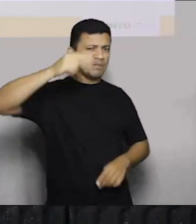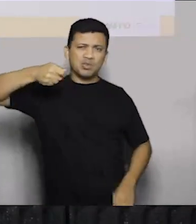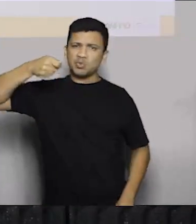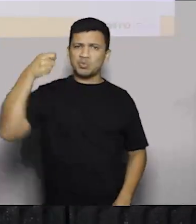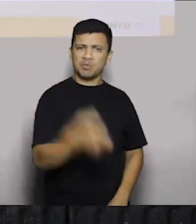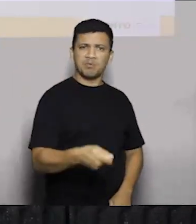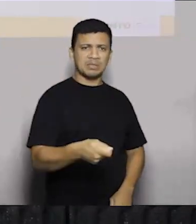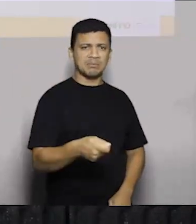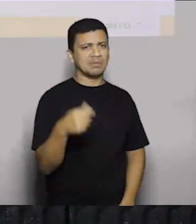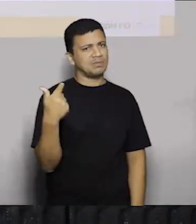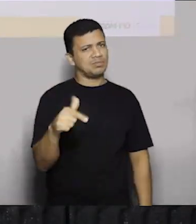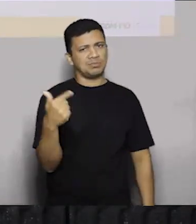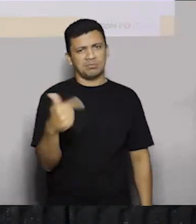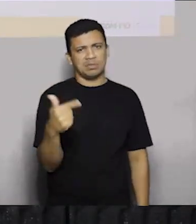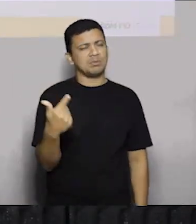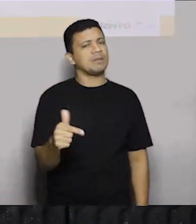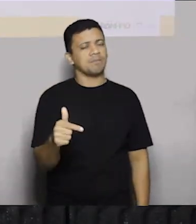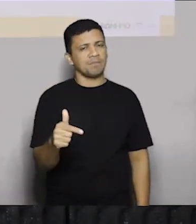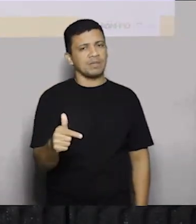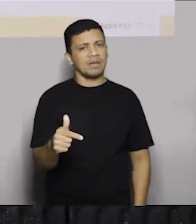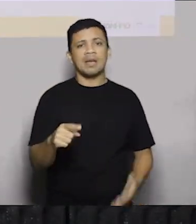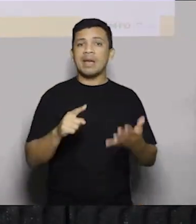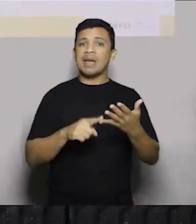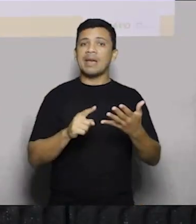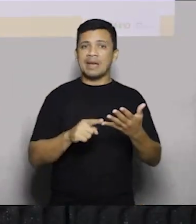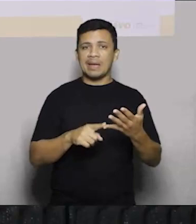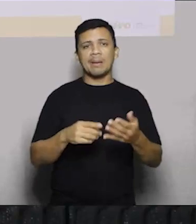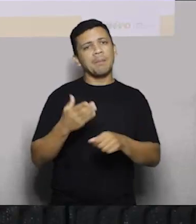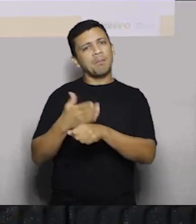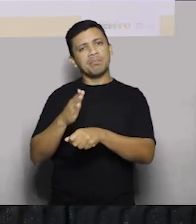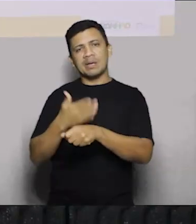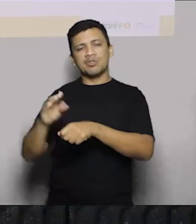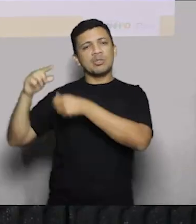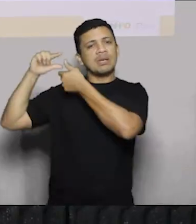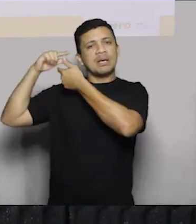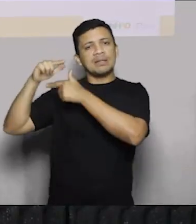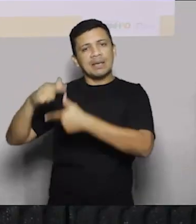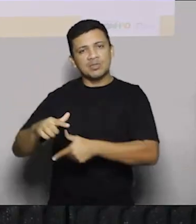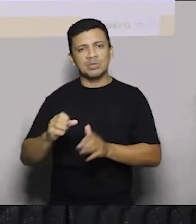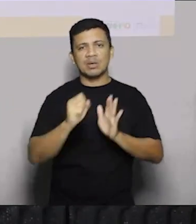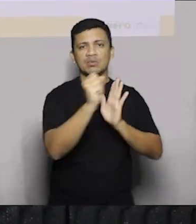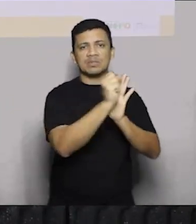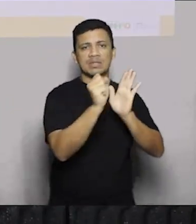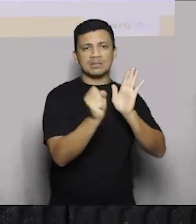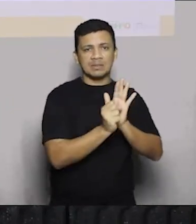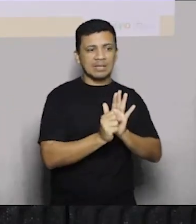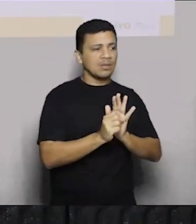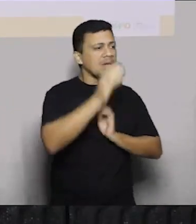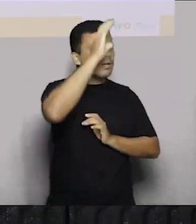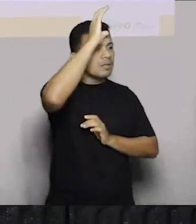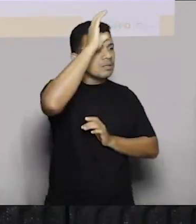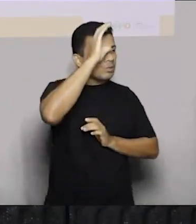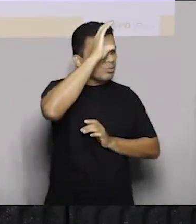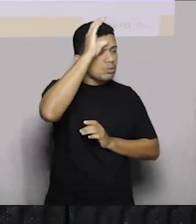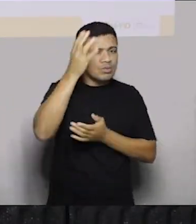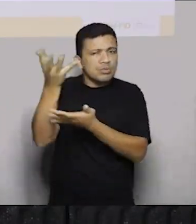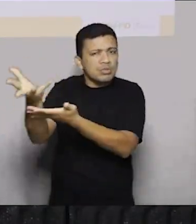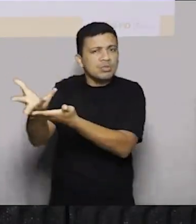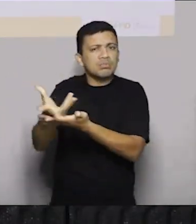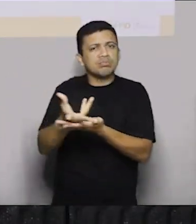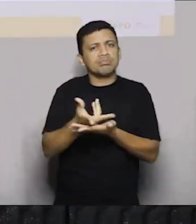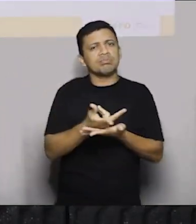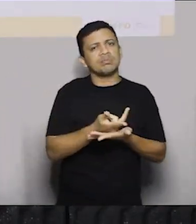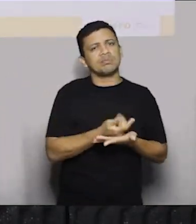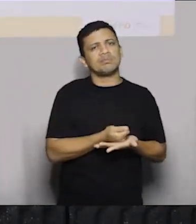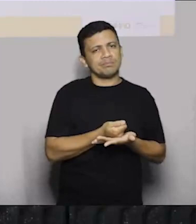extremismo religioso. Pelo contrário, tem a ver com práticas tradicionais, seculares, que foram apropriadas e absorvidas